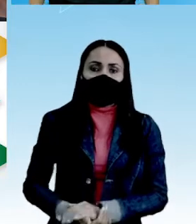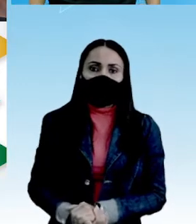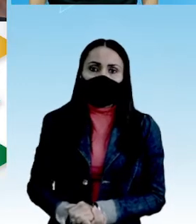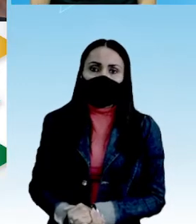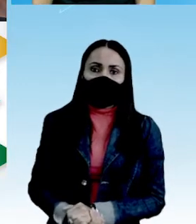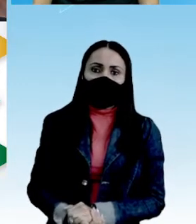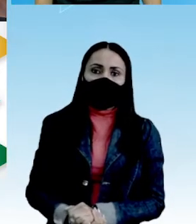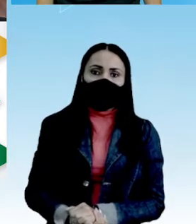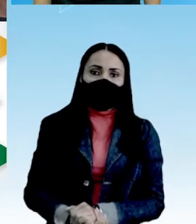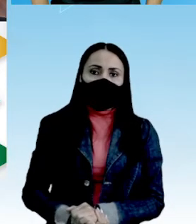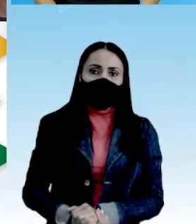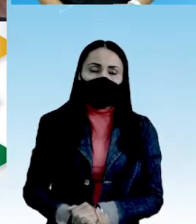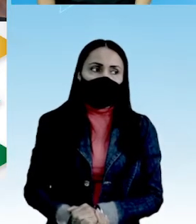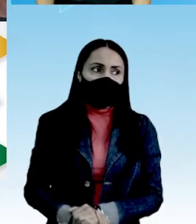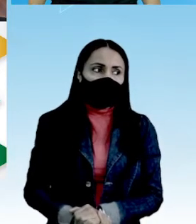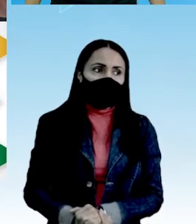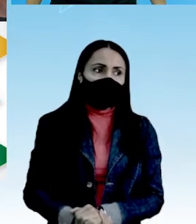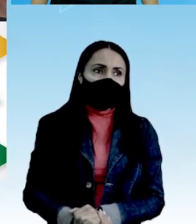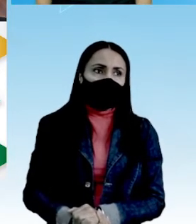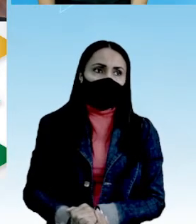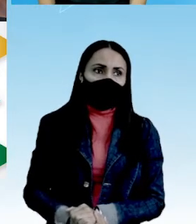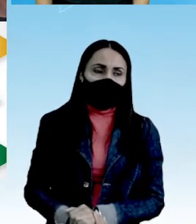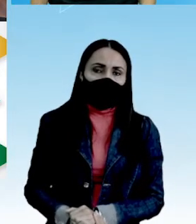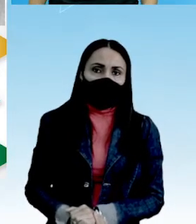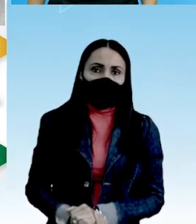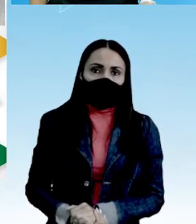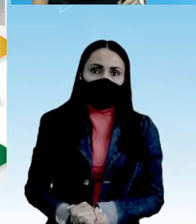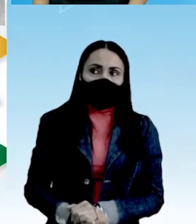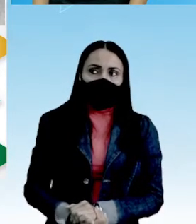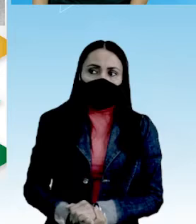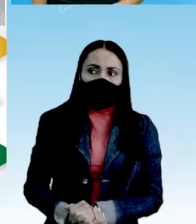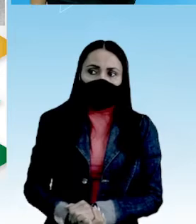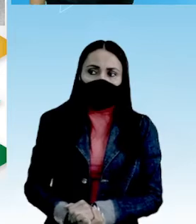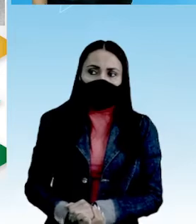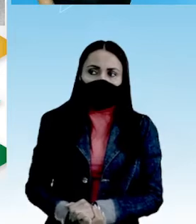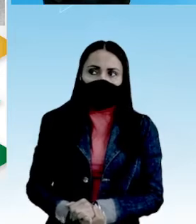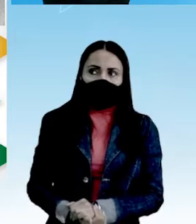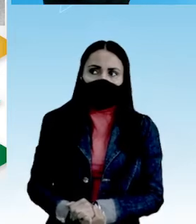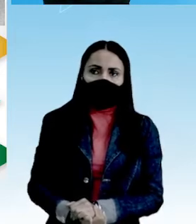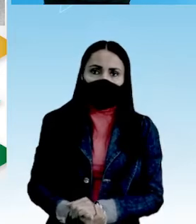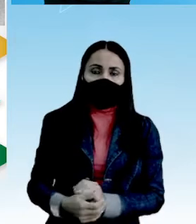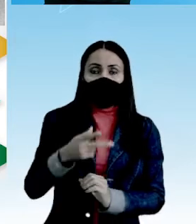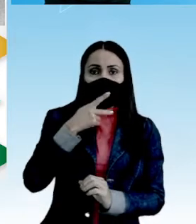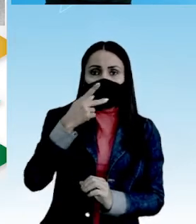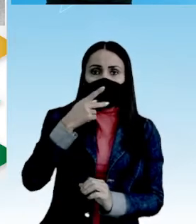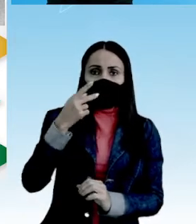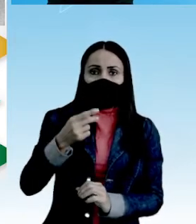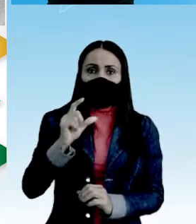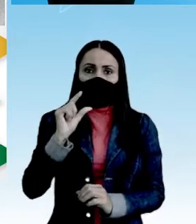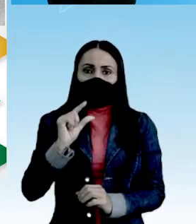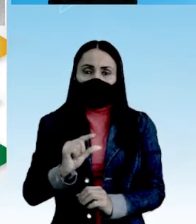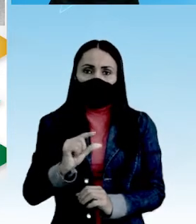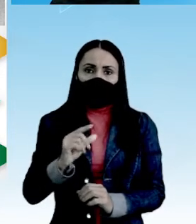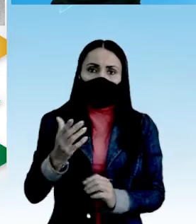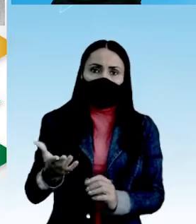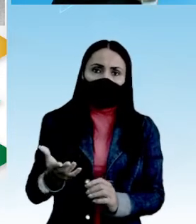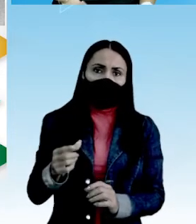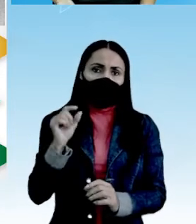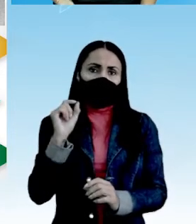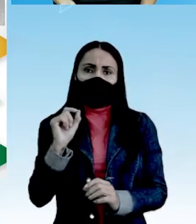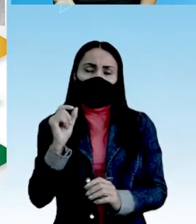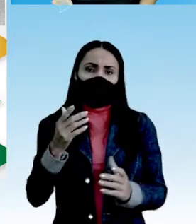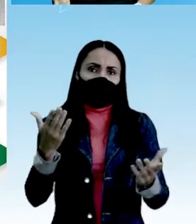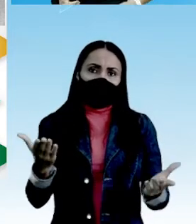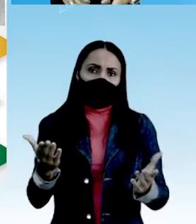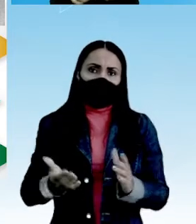né, para abrilhantar a nossa música. Agora a gente vai falar um pouquinho de Chiquinha Gonzaga, né? Quem foi Chiquinha